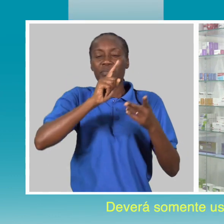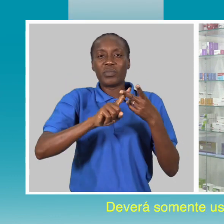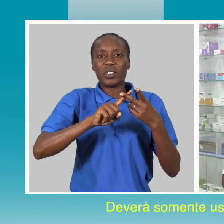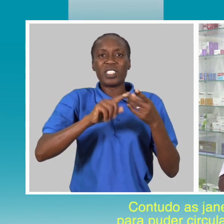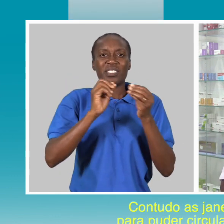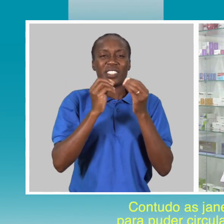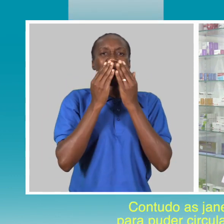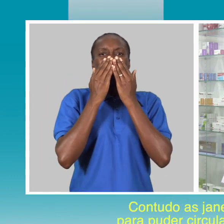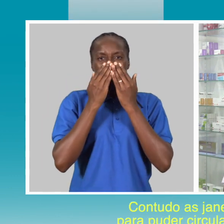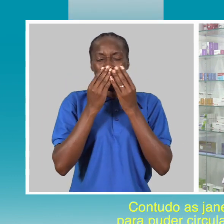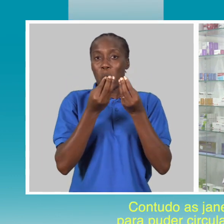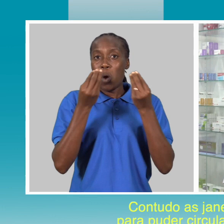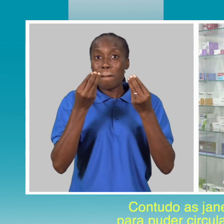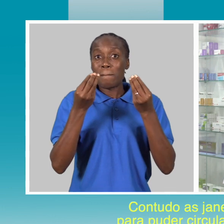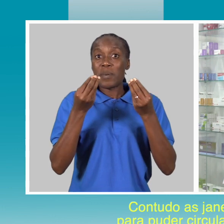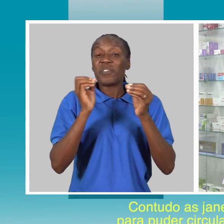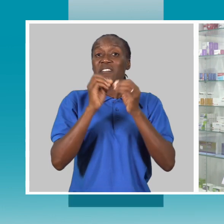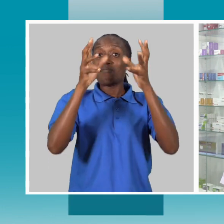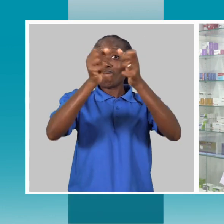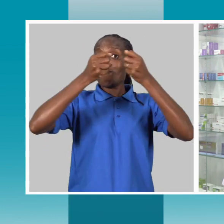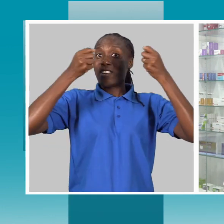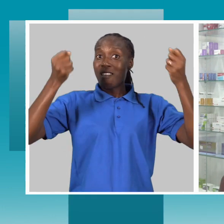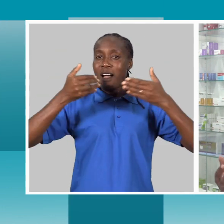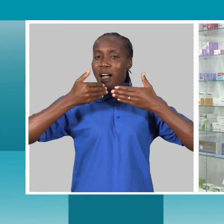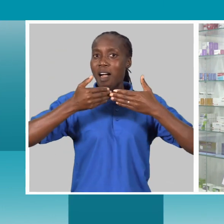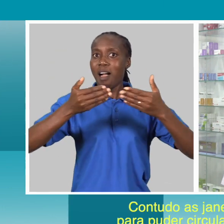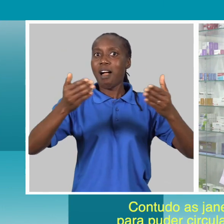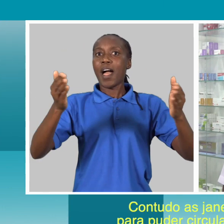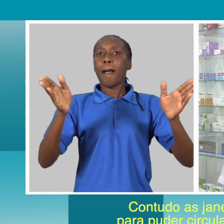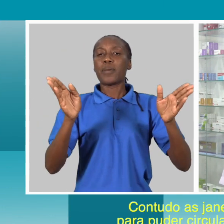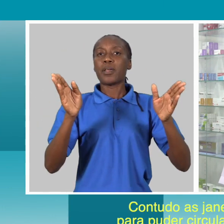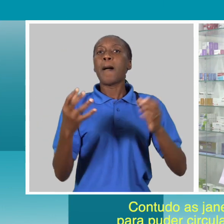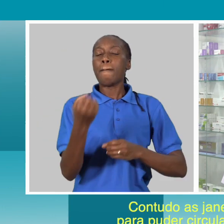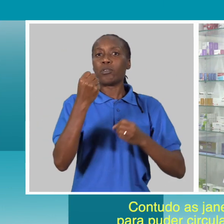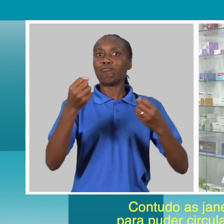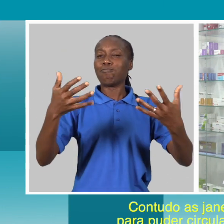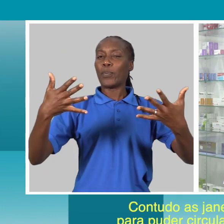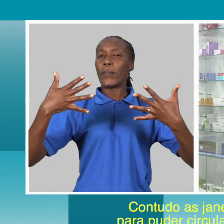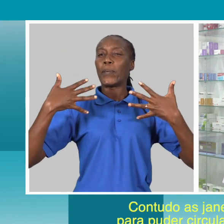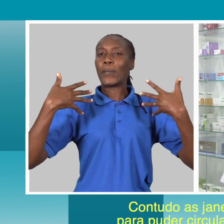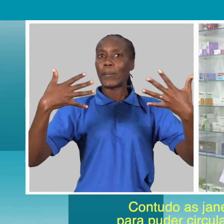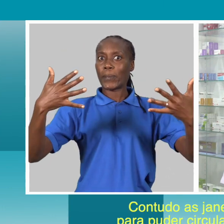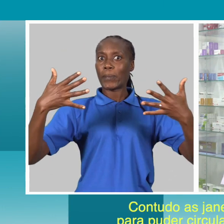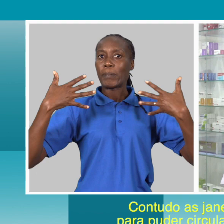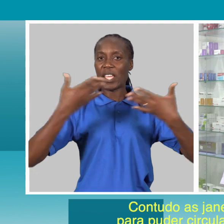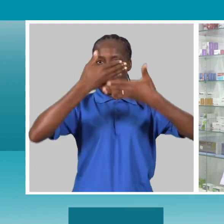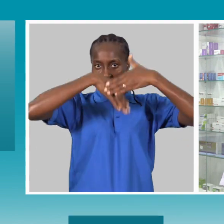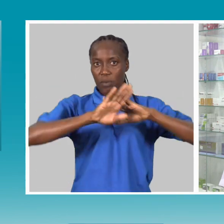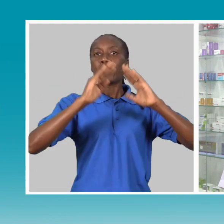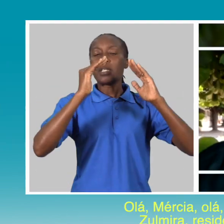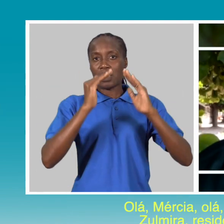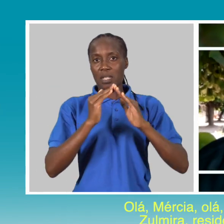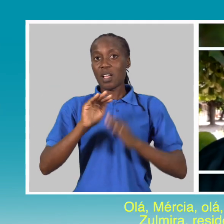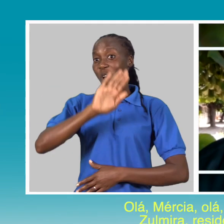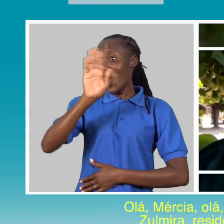espirro. Contudo, as janelas são sempre muito bem abertas para poder circular o ar dentro da casa.